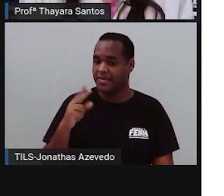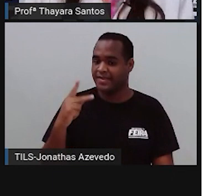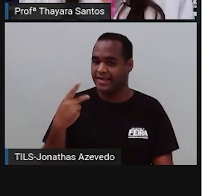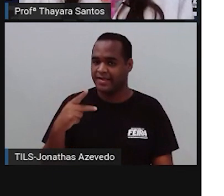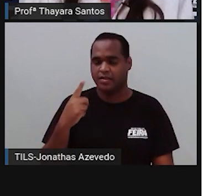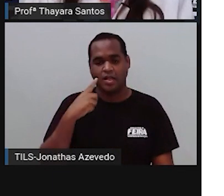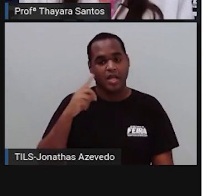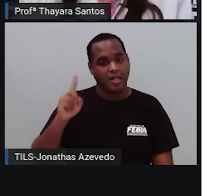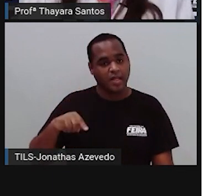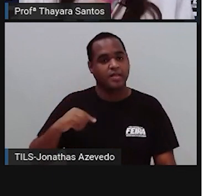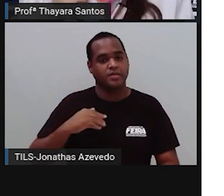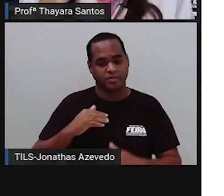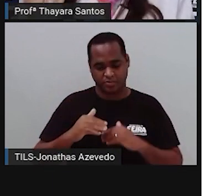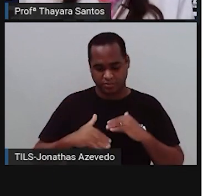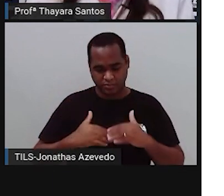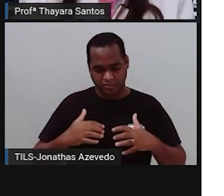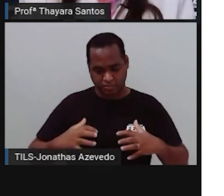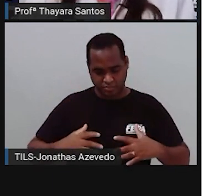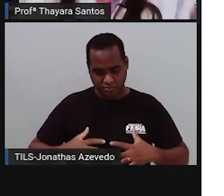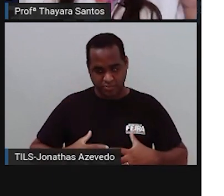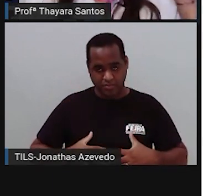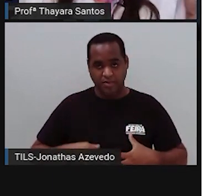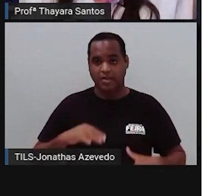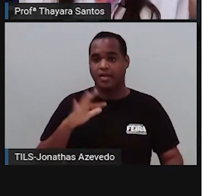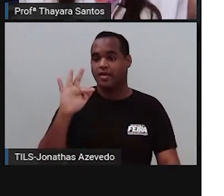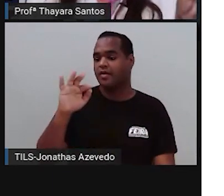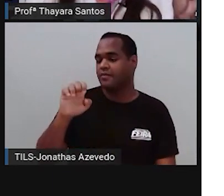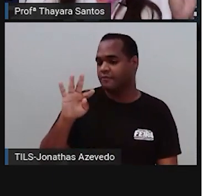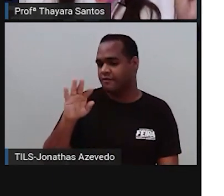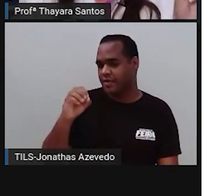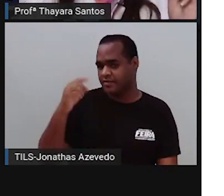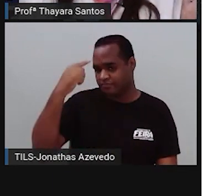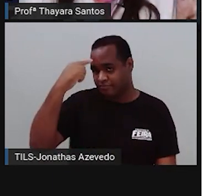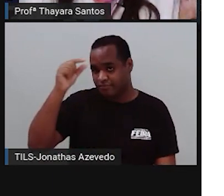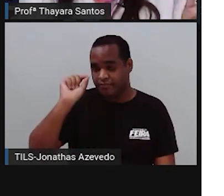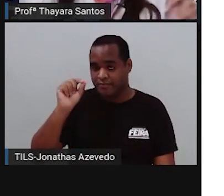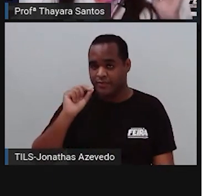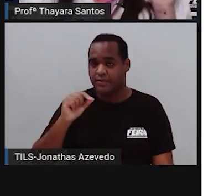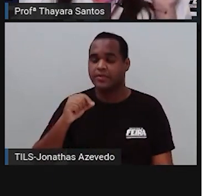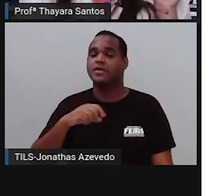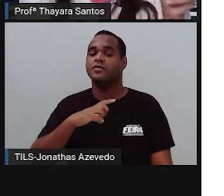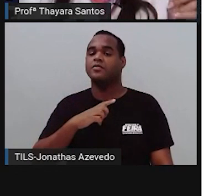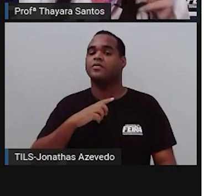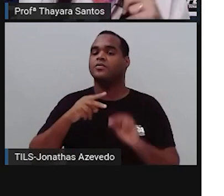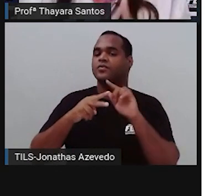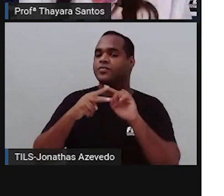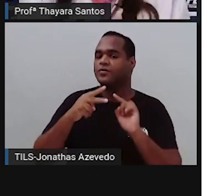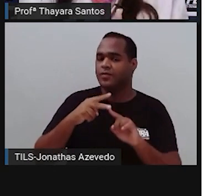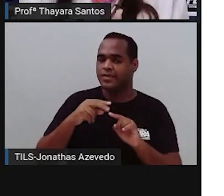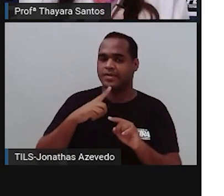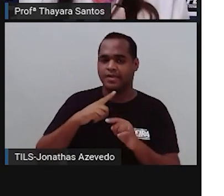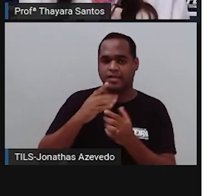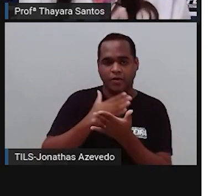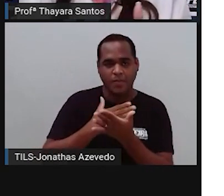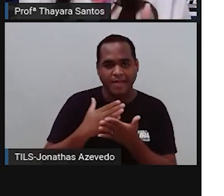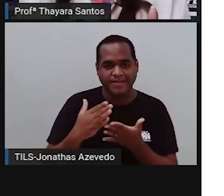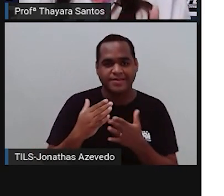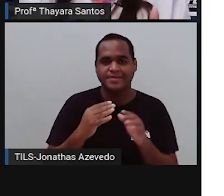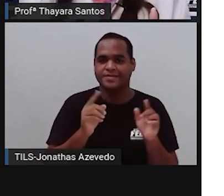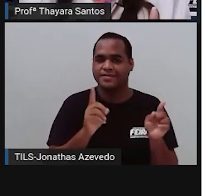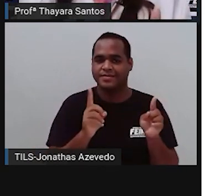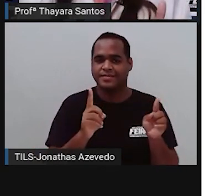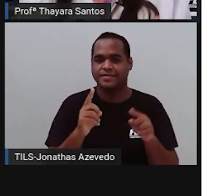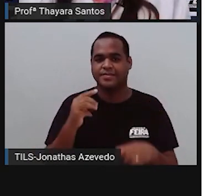está sendo formado ali no útero de feto. Então, as 2 primeiras semanas são zigoto, da semana 3 até a semana 8, a